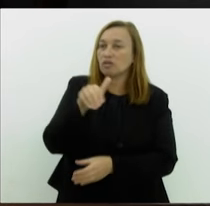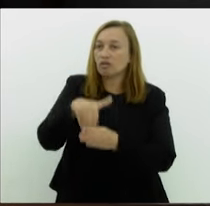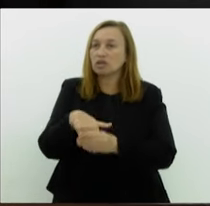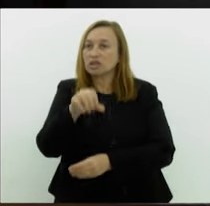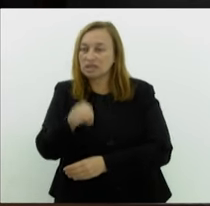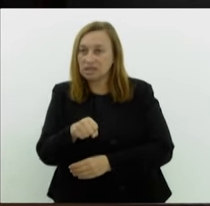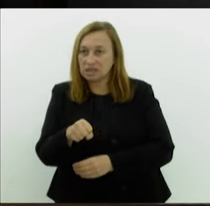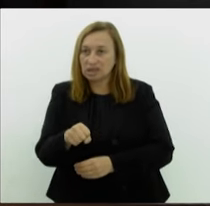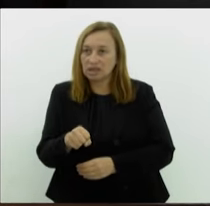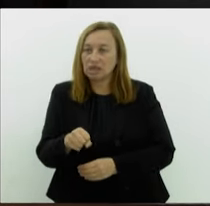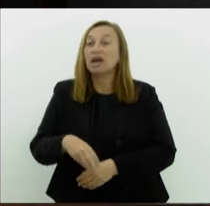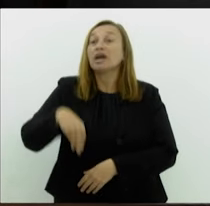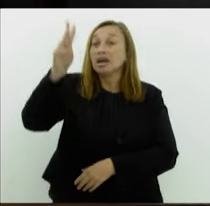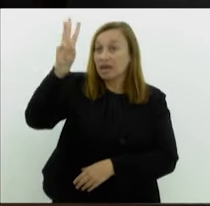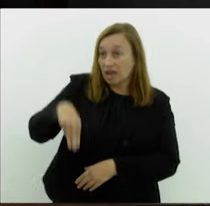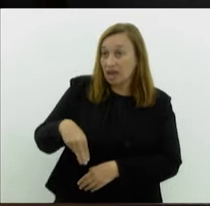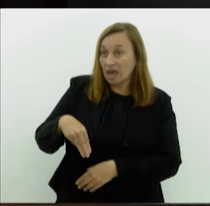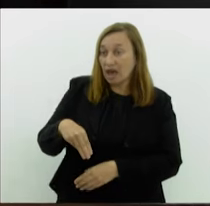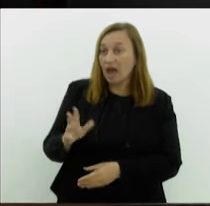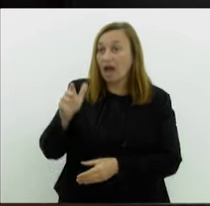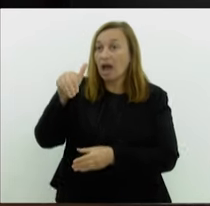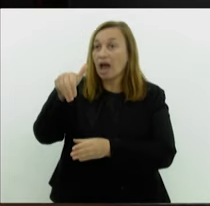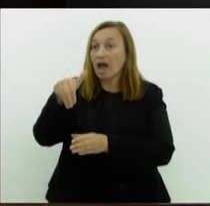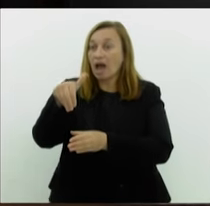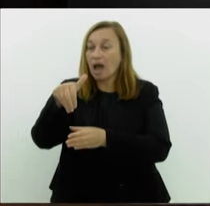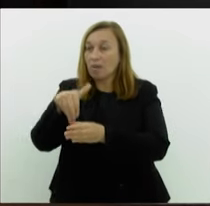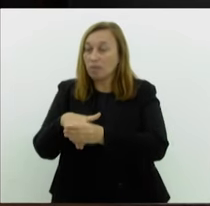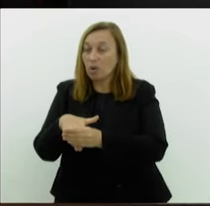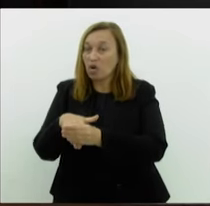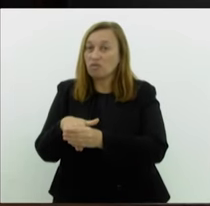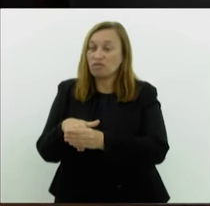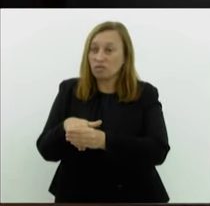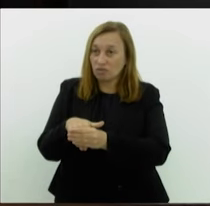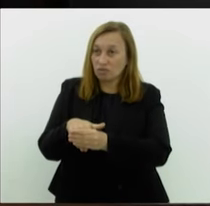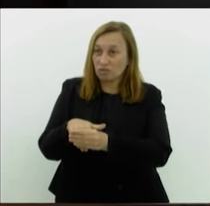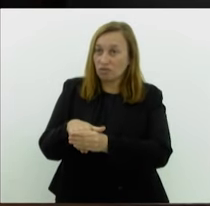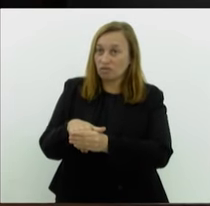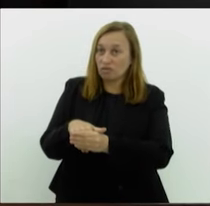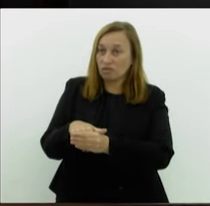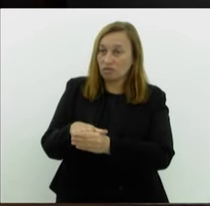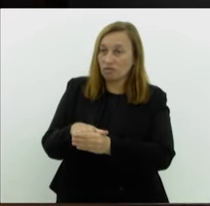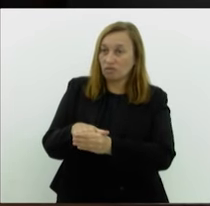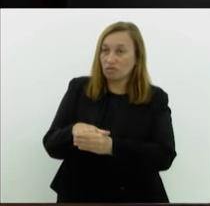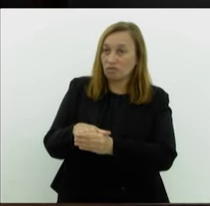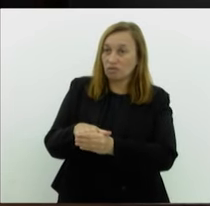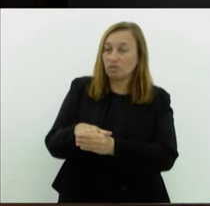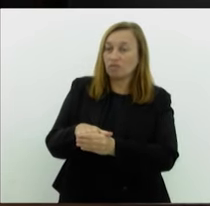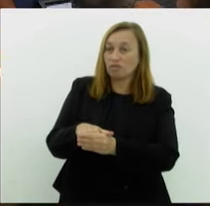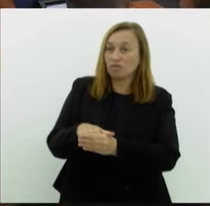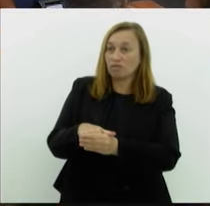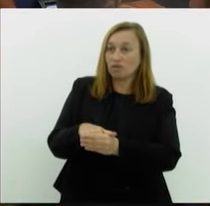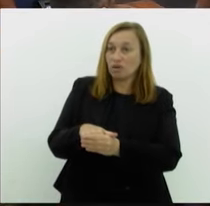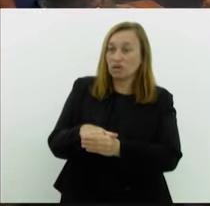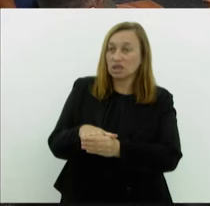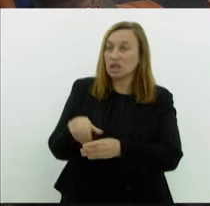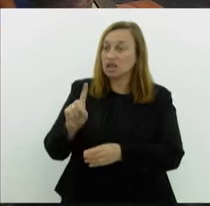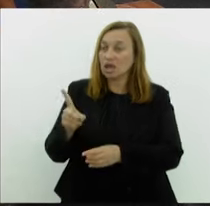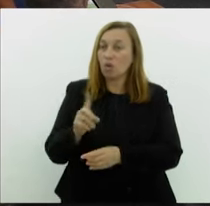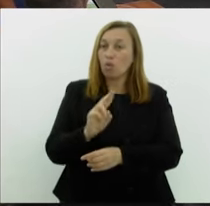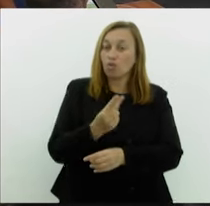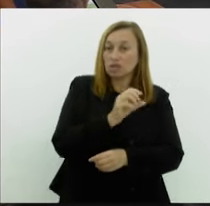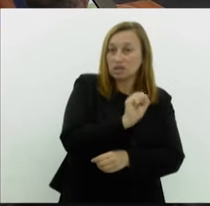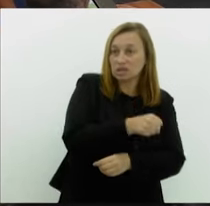não, quem rejeita. Deputado Luiz Paulo. Senhor presidente. Presidente, como